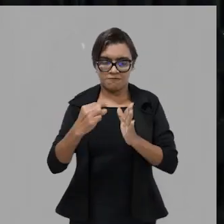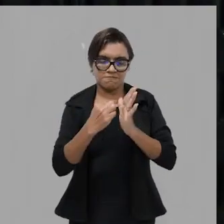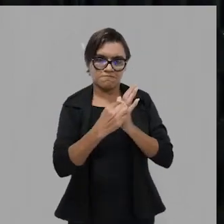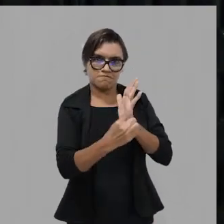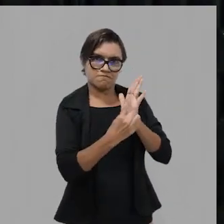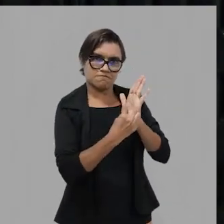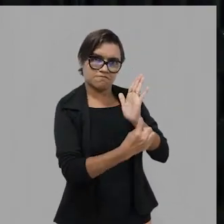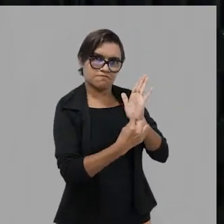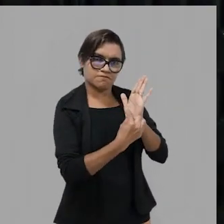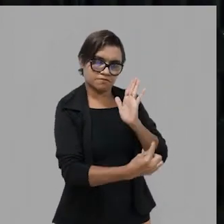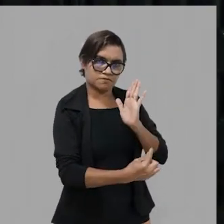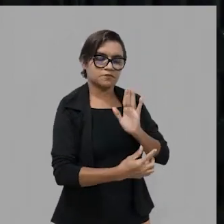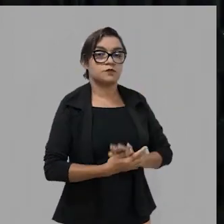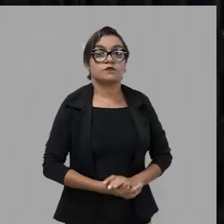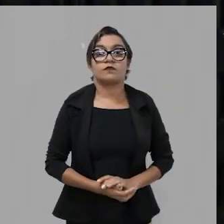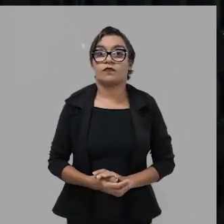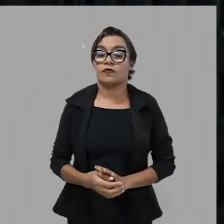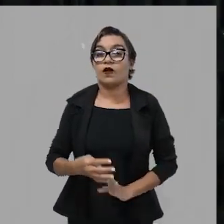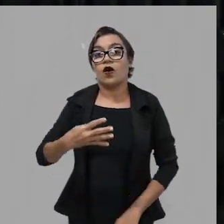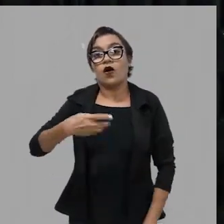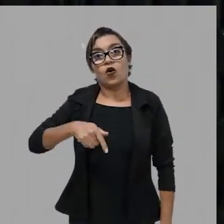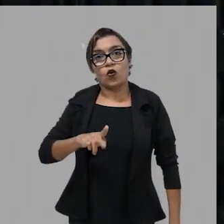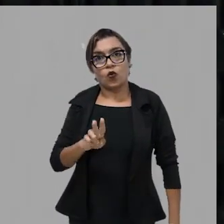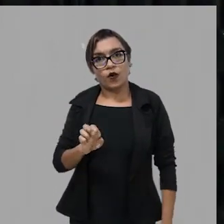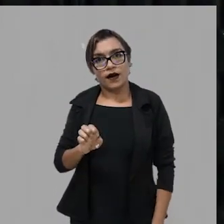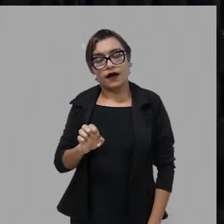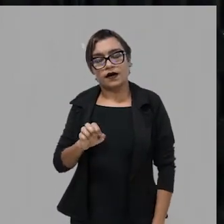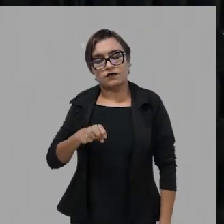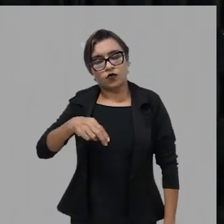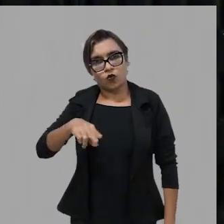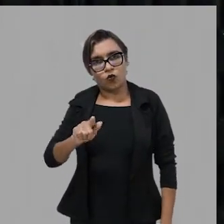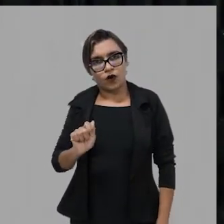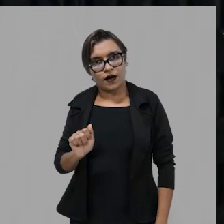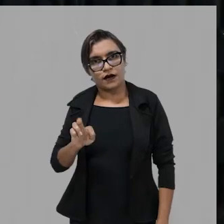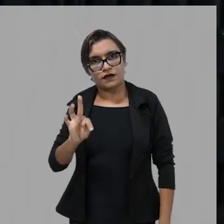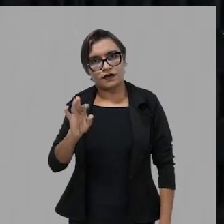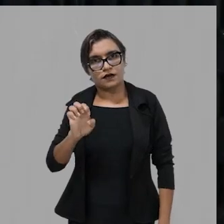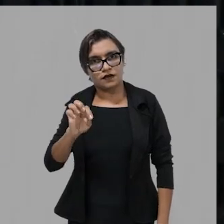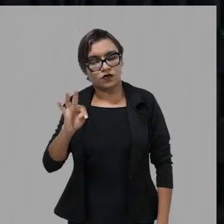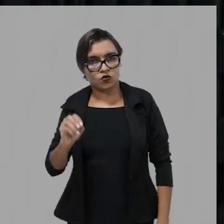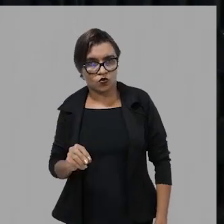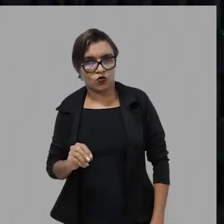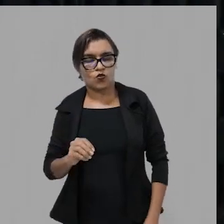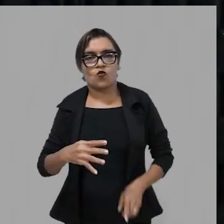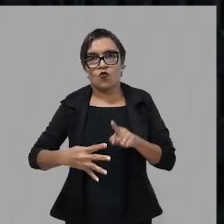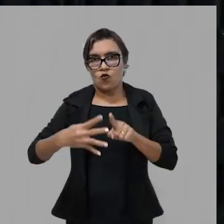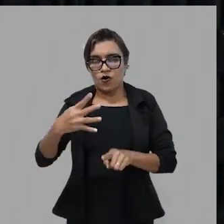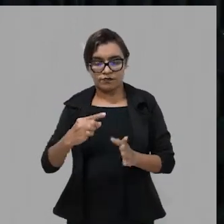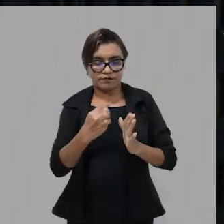Então, quartetos, 4 versos e tercetos, 3 versos, ok?